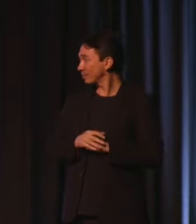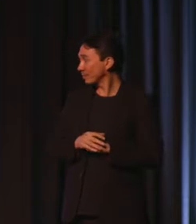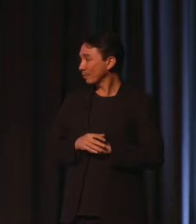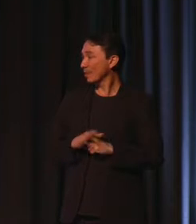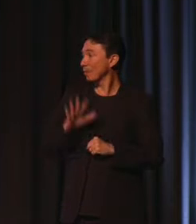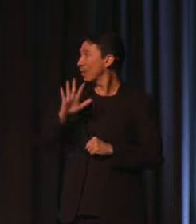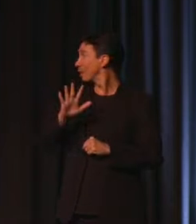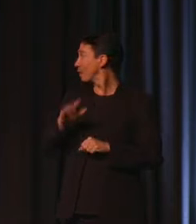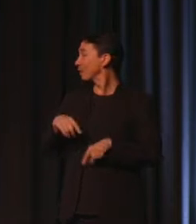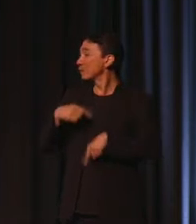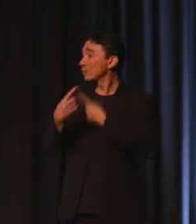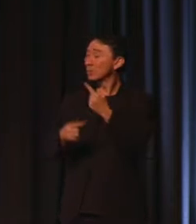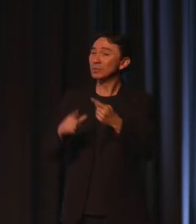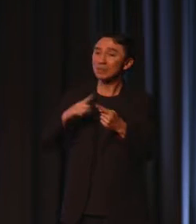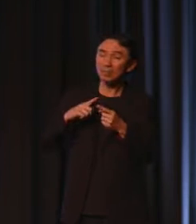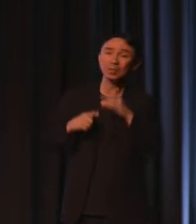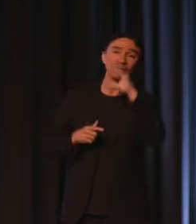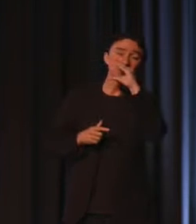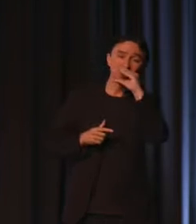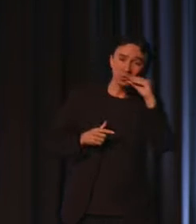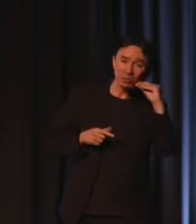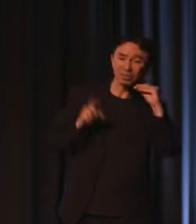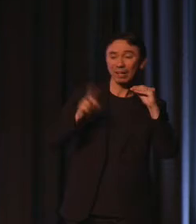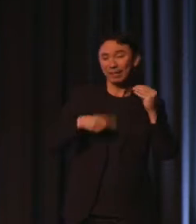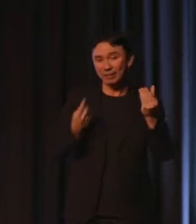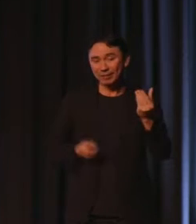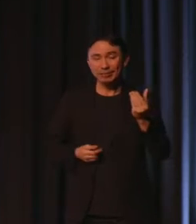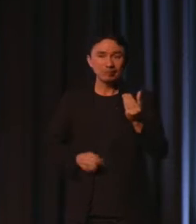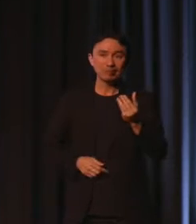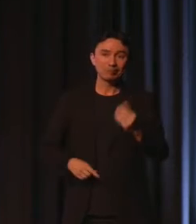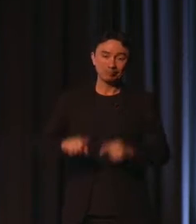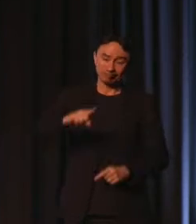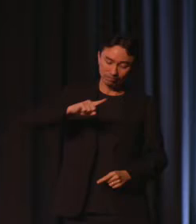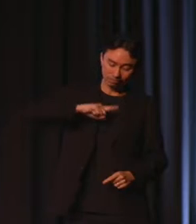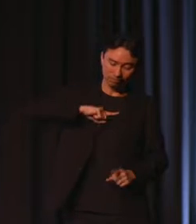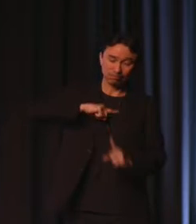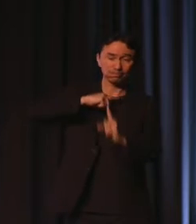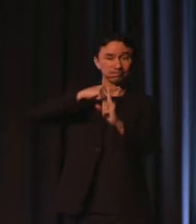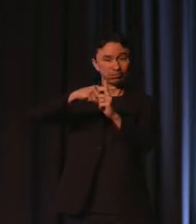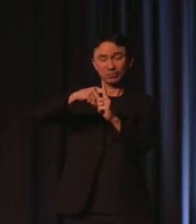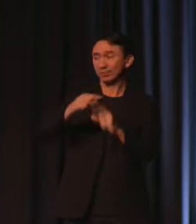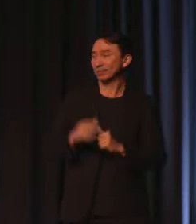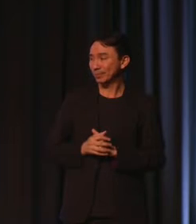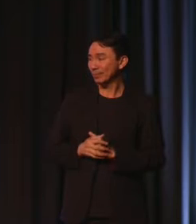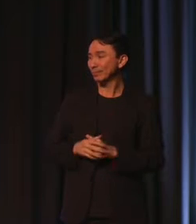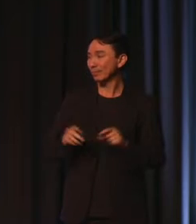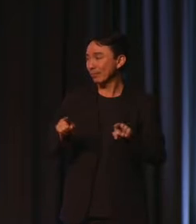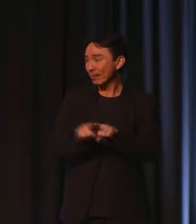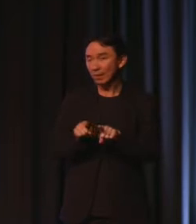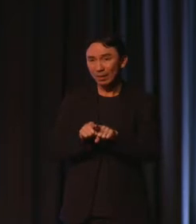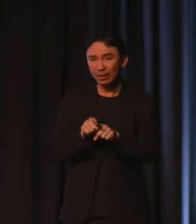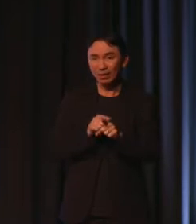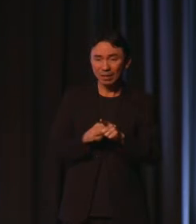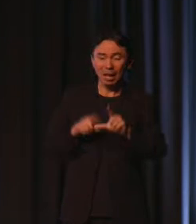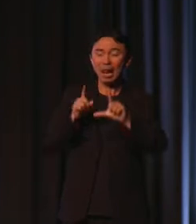uma convivência nesse dia a dia, uma aceitação e uma resiliência, né? E o tamanho das letras é justamente a